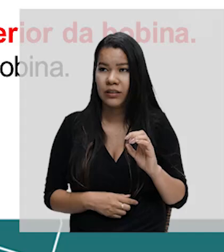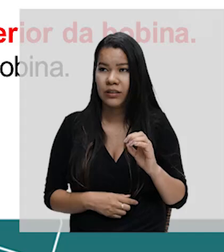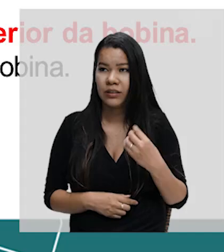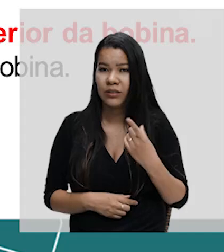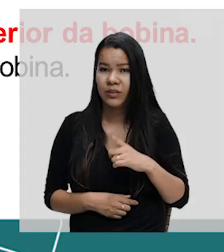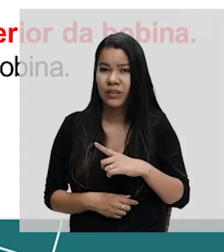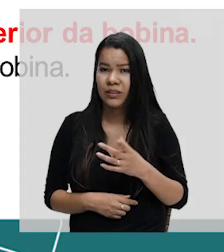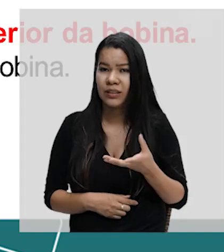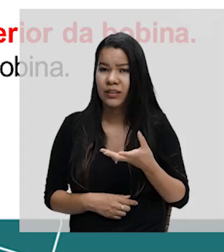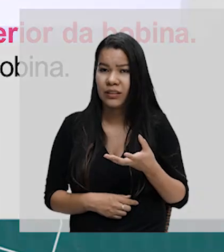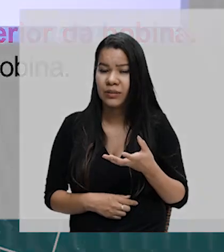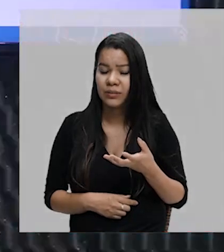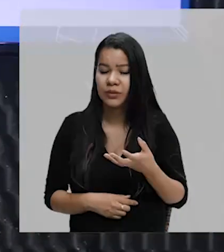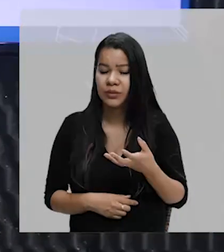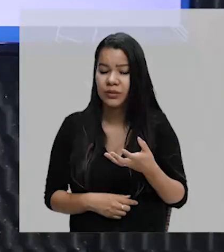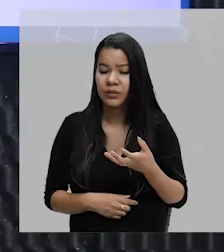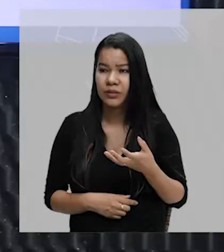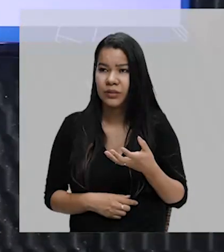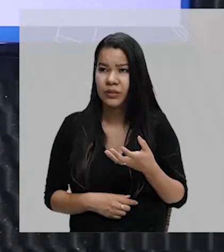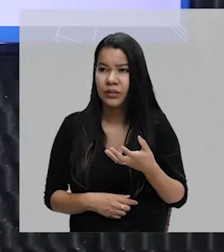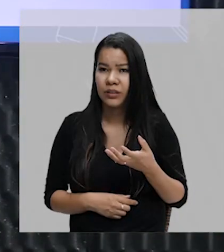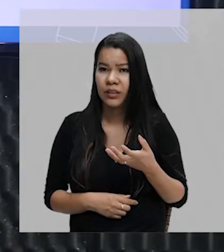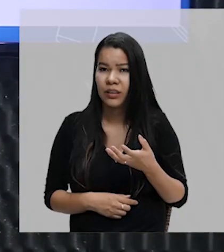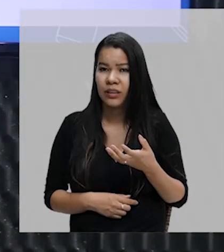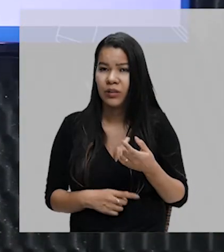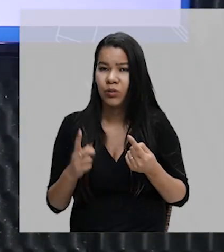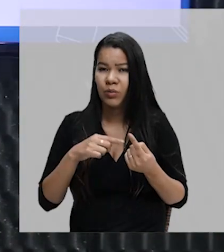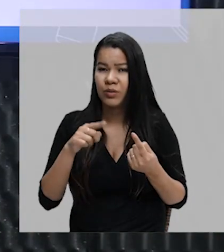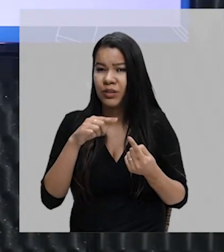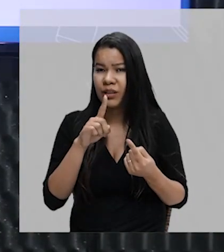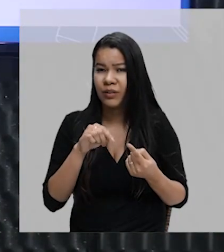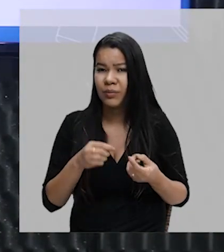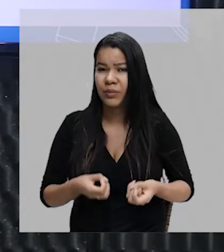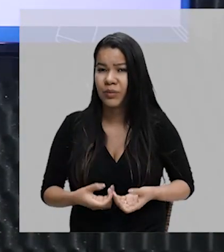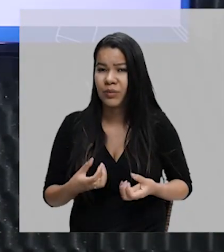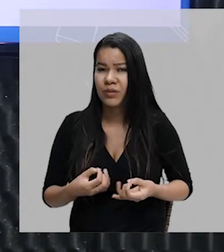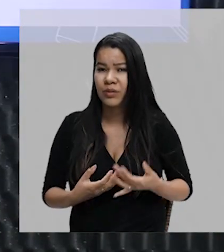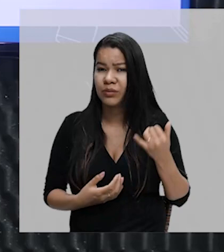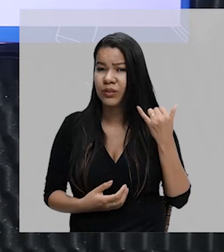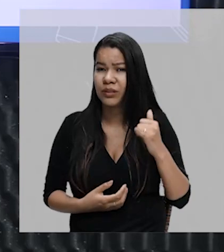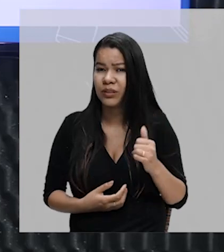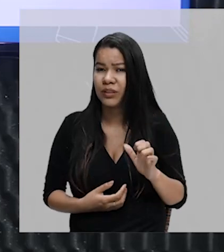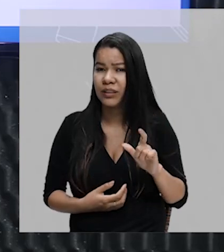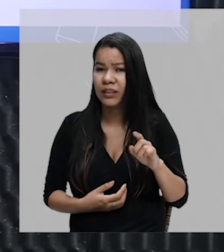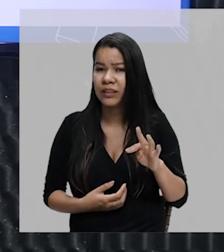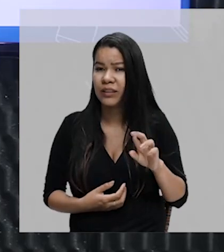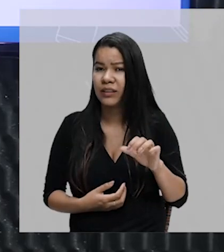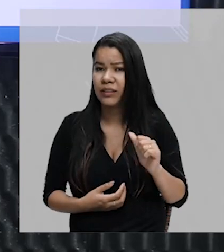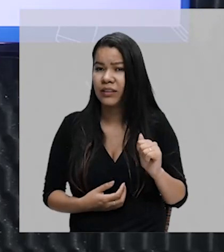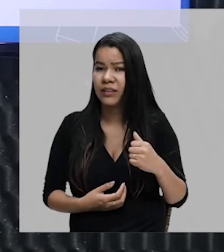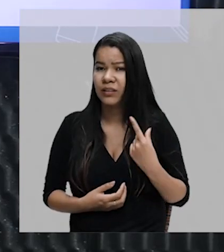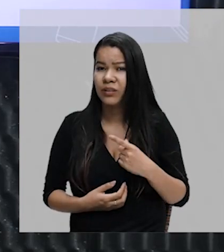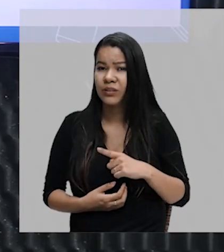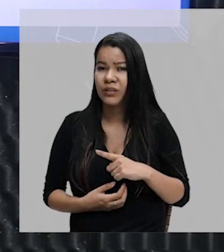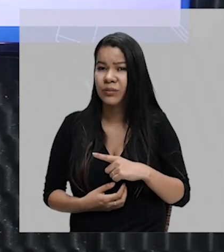nós queremos, né? O intuito aqui é a produção de energia elétrica. Então, nós temos ali